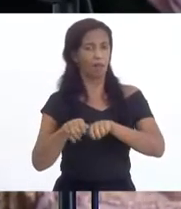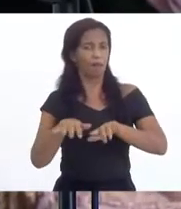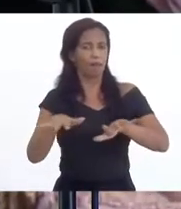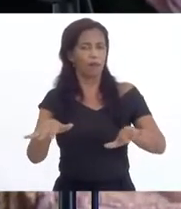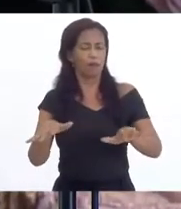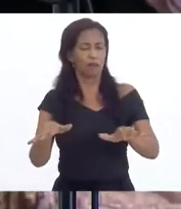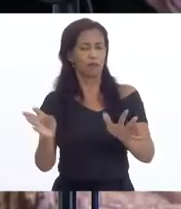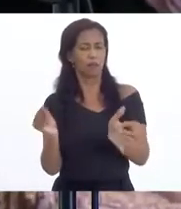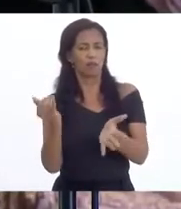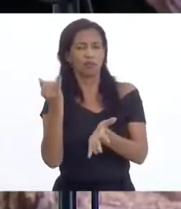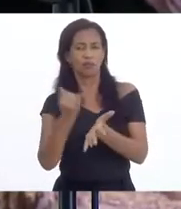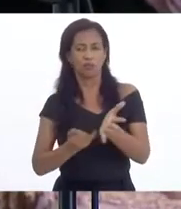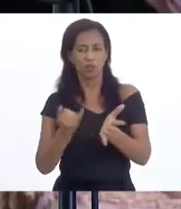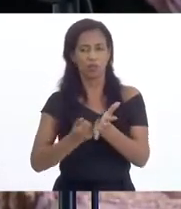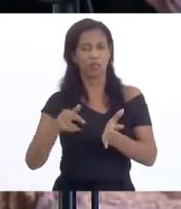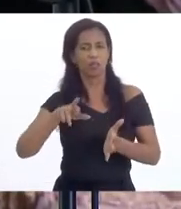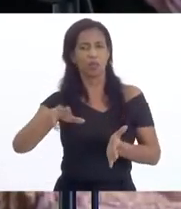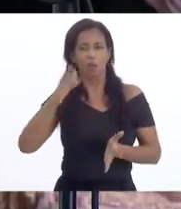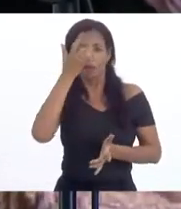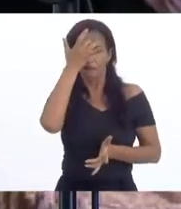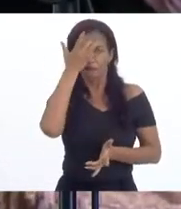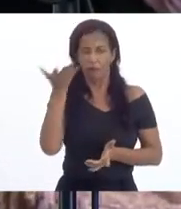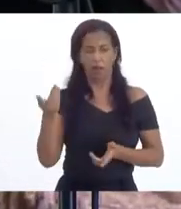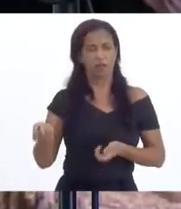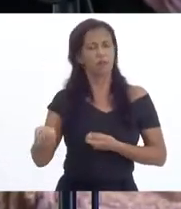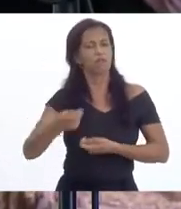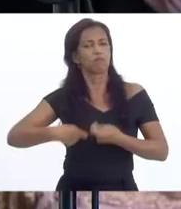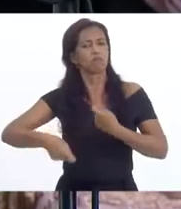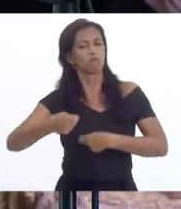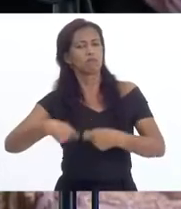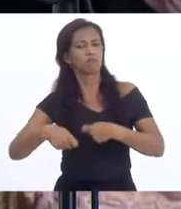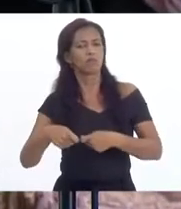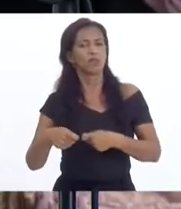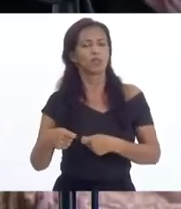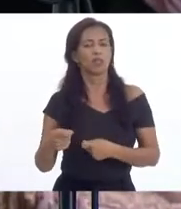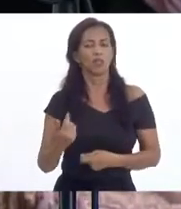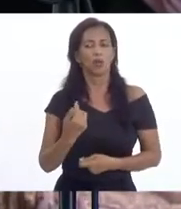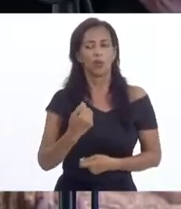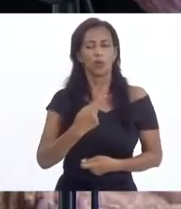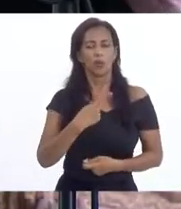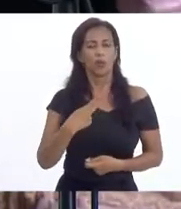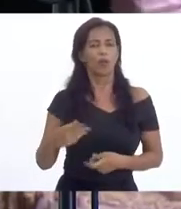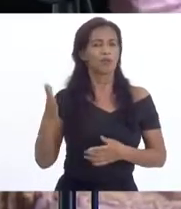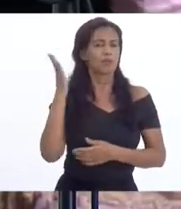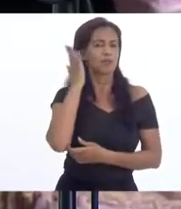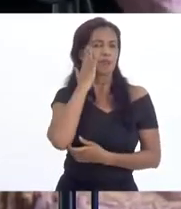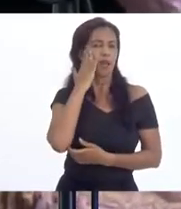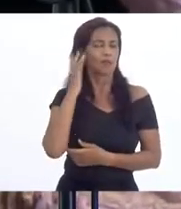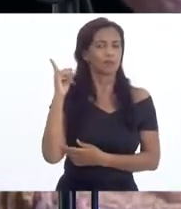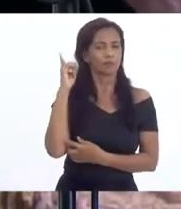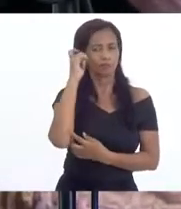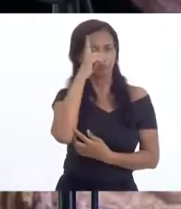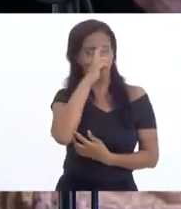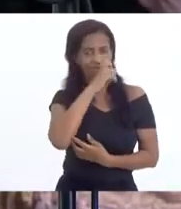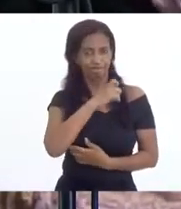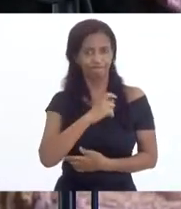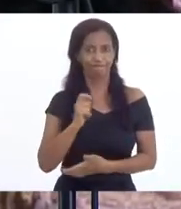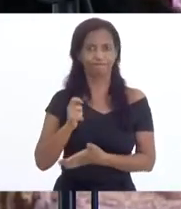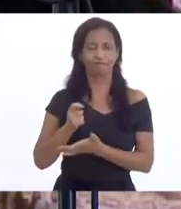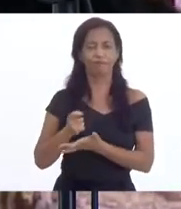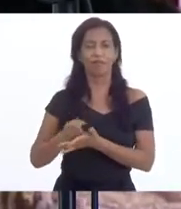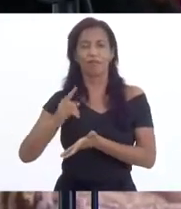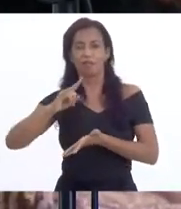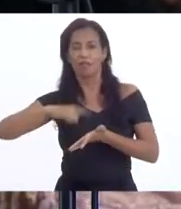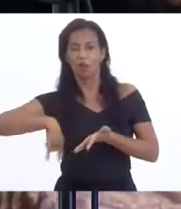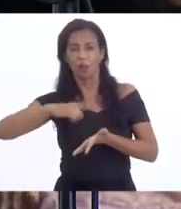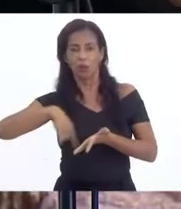de receita, não é fácil. Quem é administrador de recurso público sabe da dificuldade e das prestações de contas, das leis,